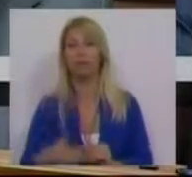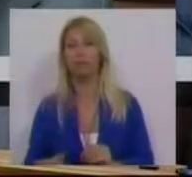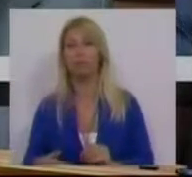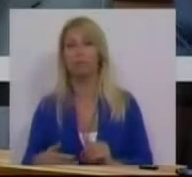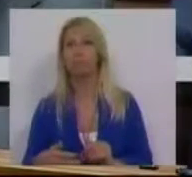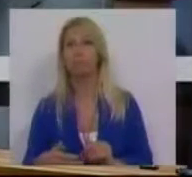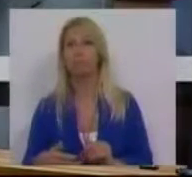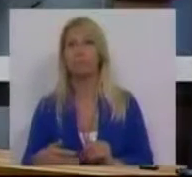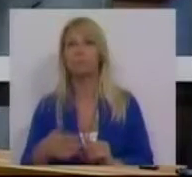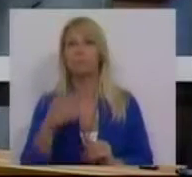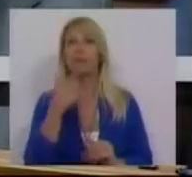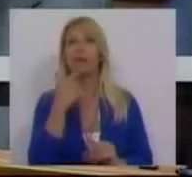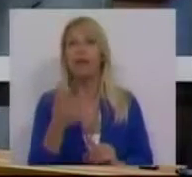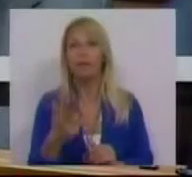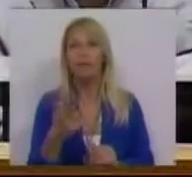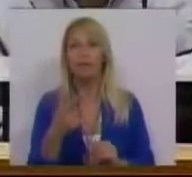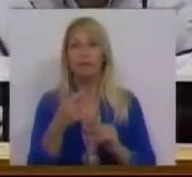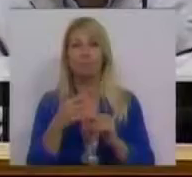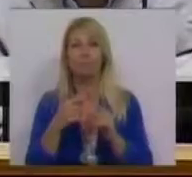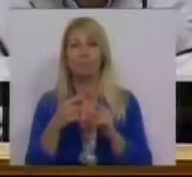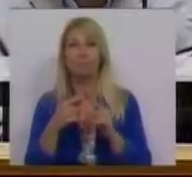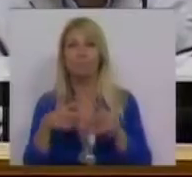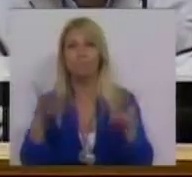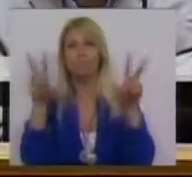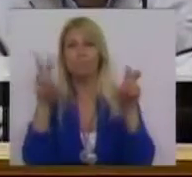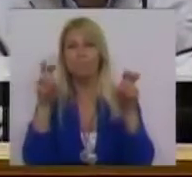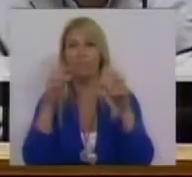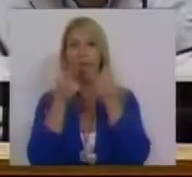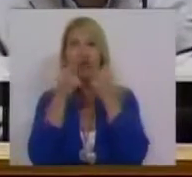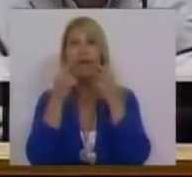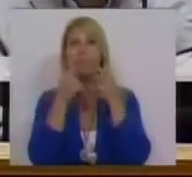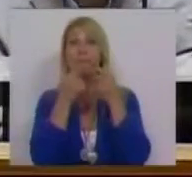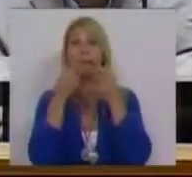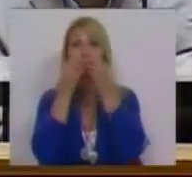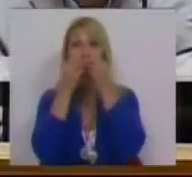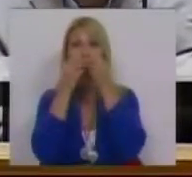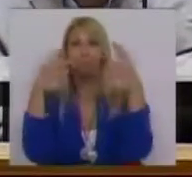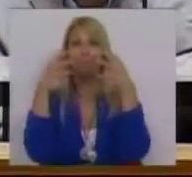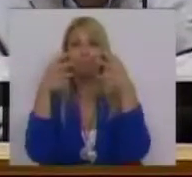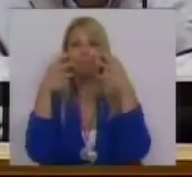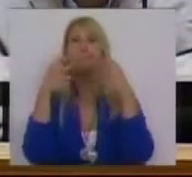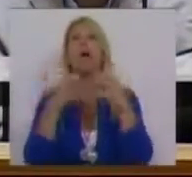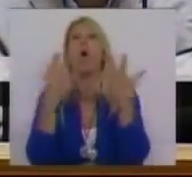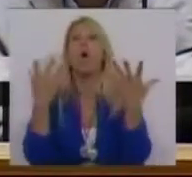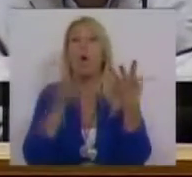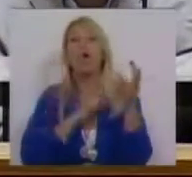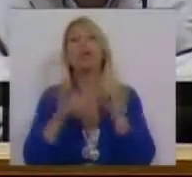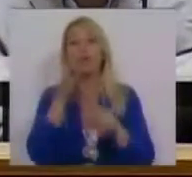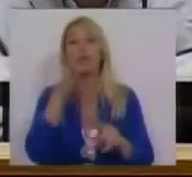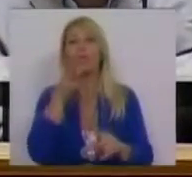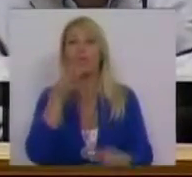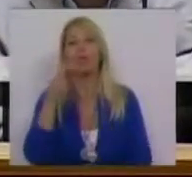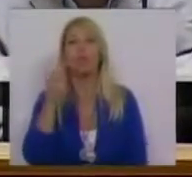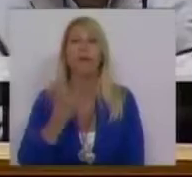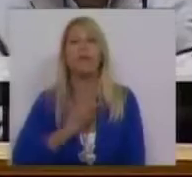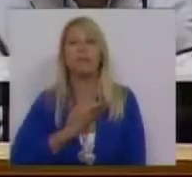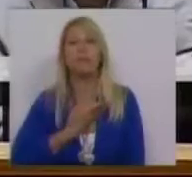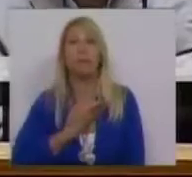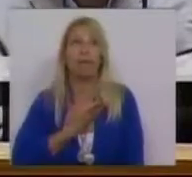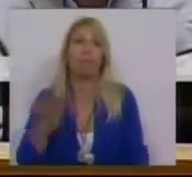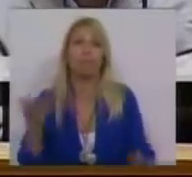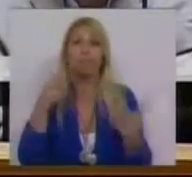lhe rebentaram os beiços aos senhores deputados do PSD. Naturalmente, os senhores aprovaram